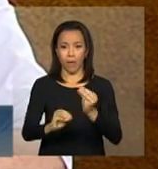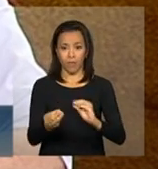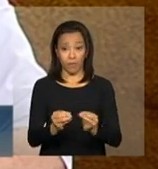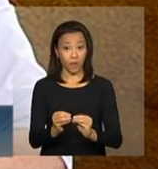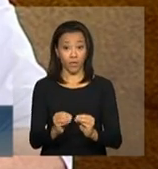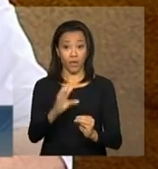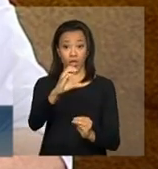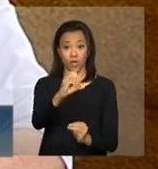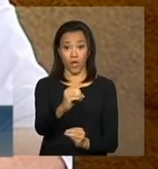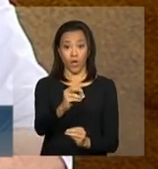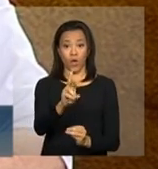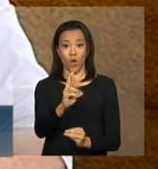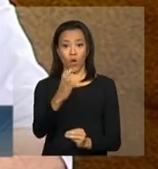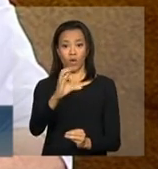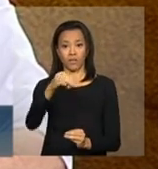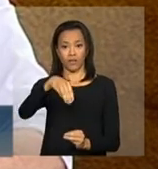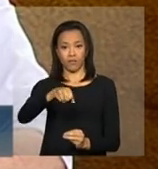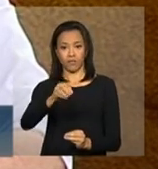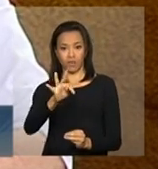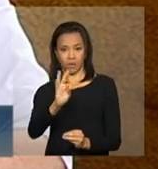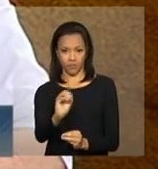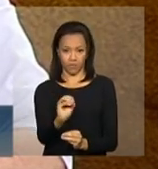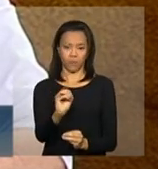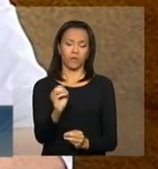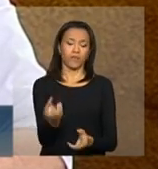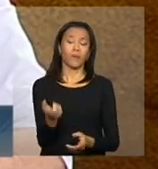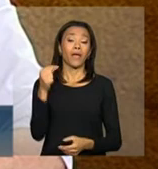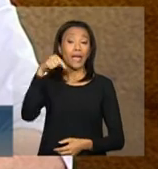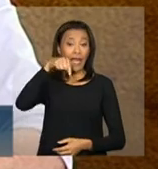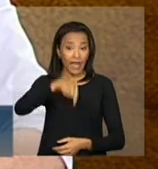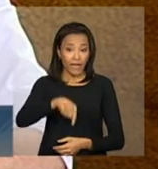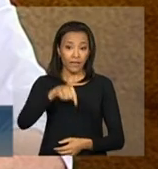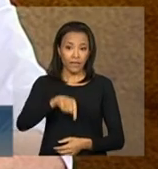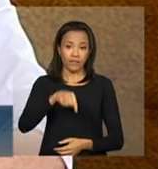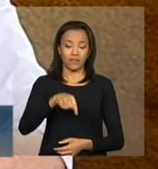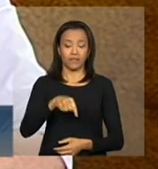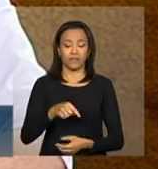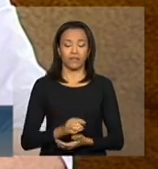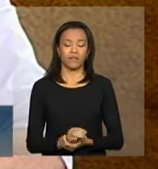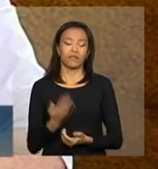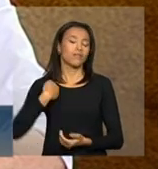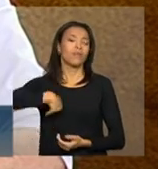Então, esse módulo, inclusive, nós convidamos